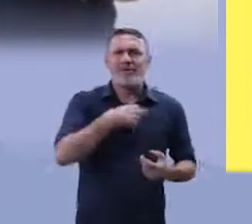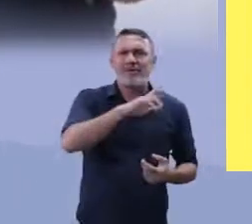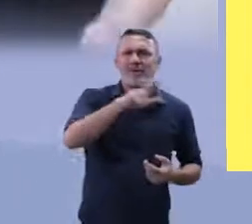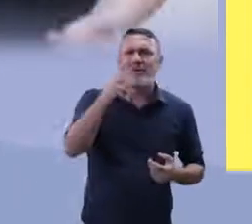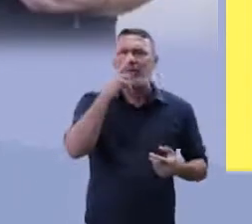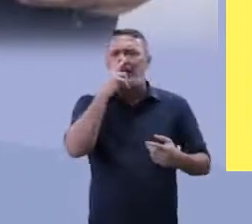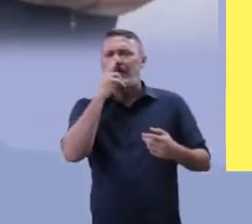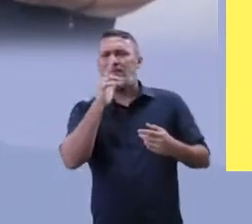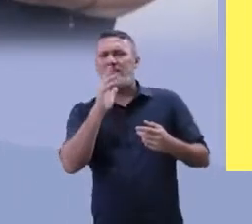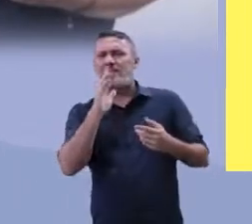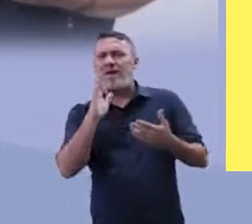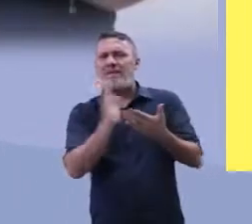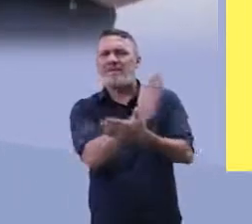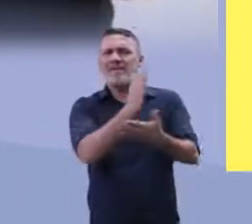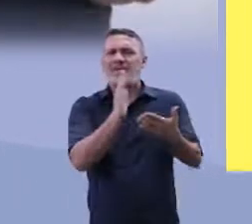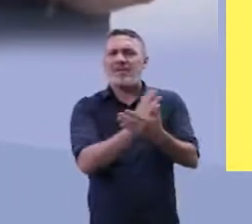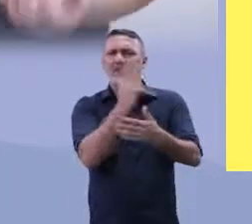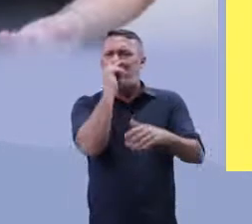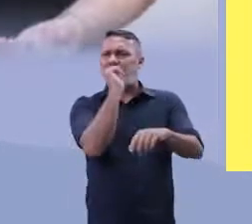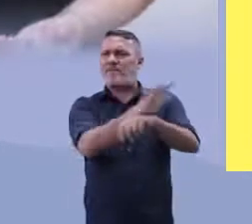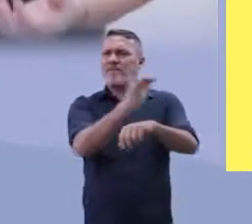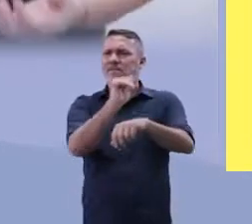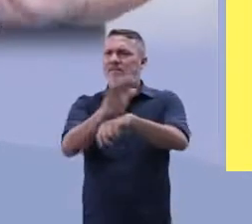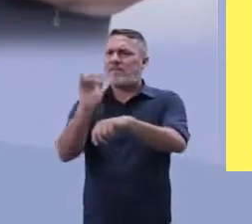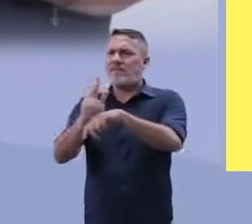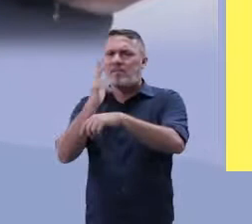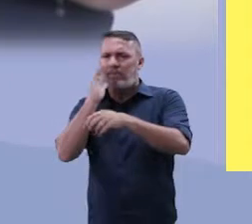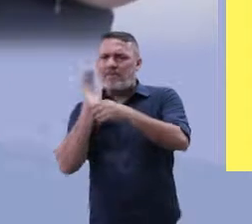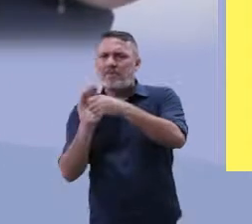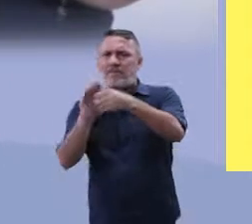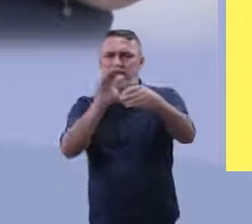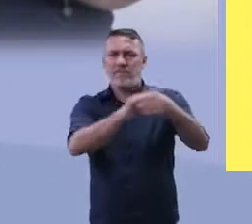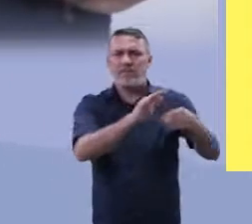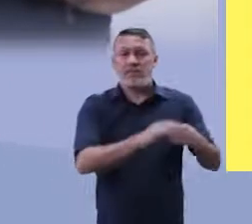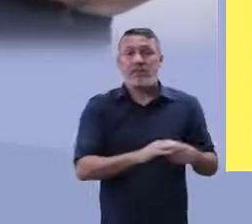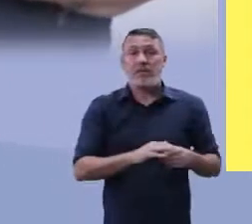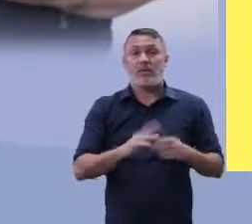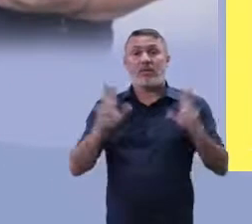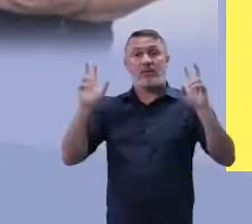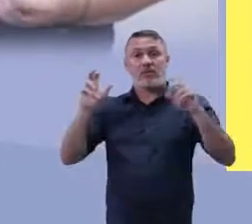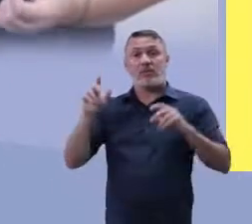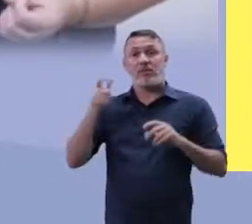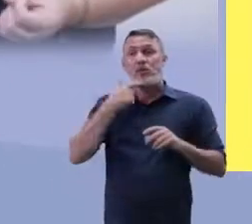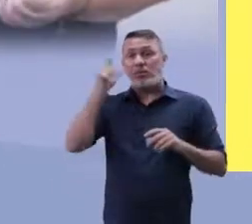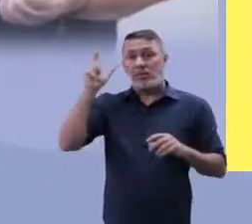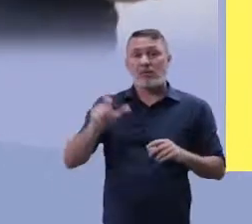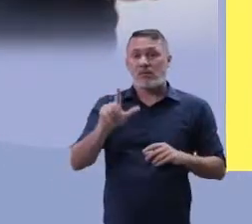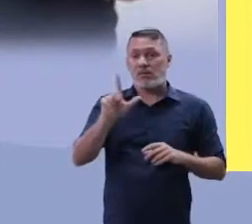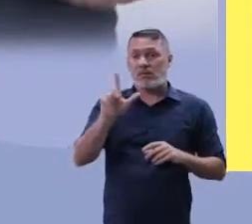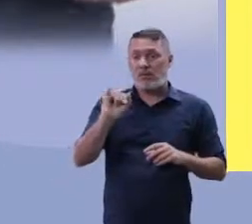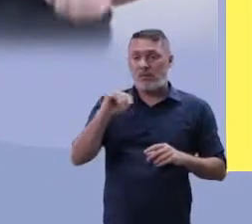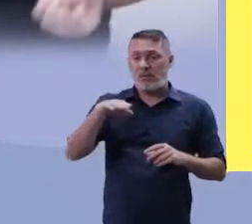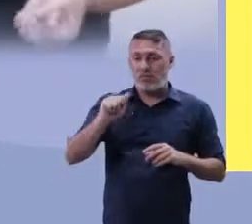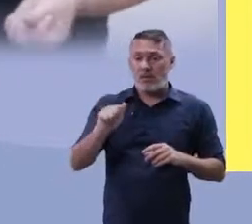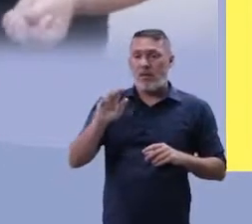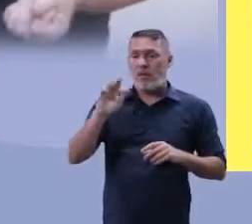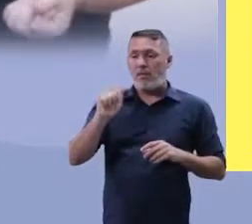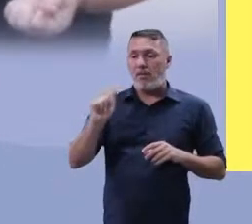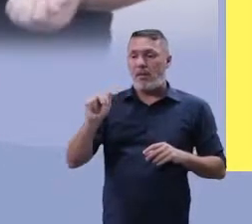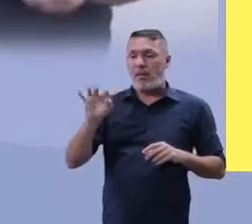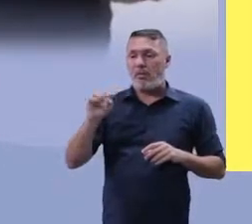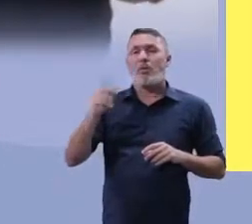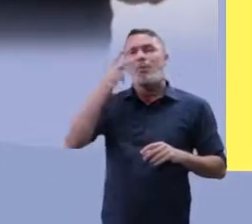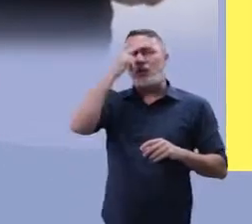que foram marginalizados. O próprio Lima Barreto foi um autor marginalizado porque ele era um